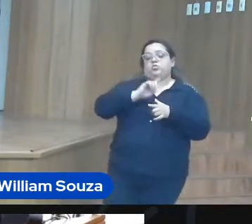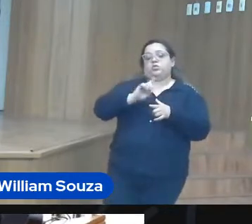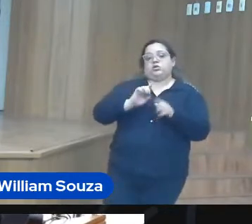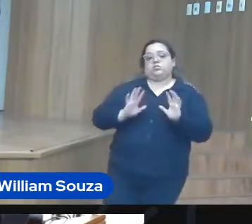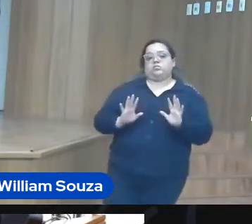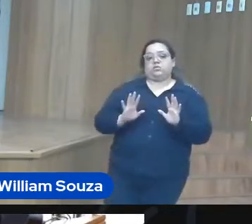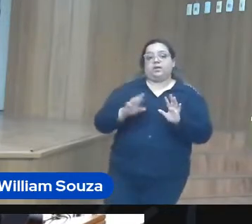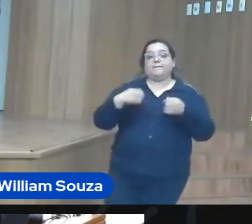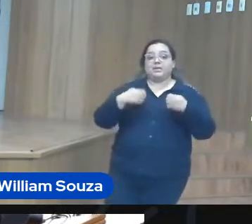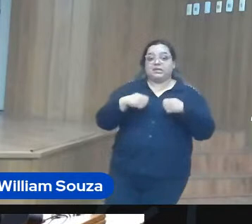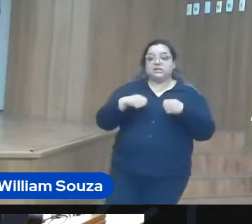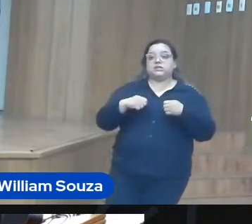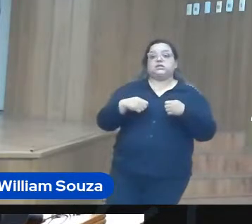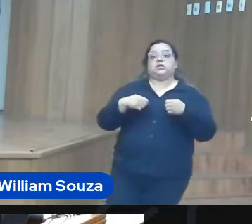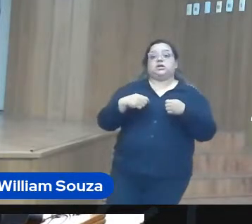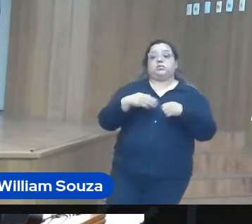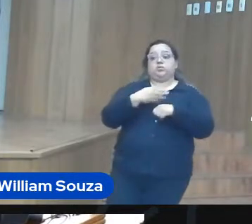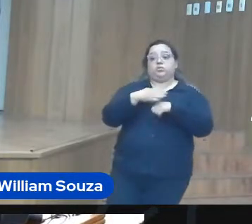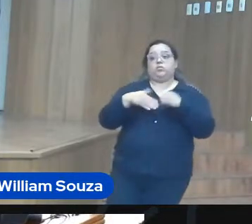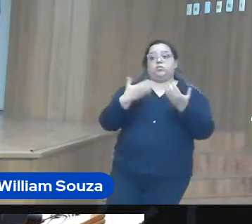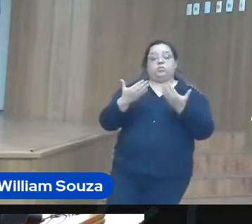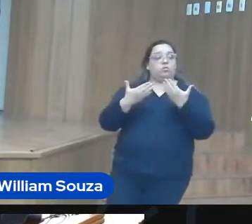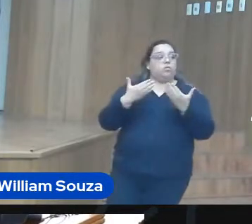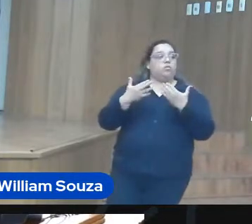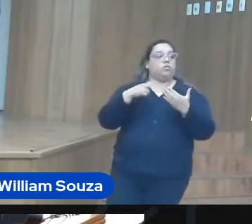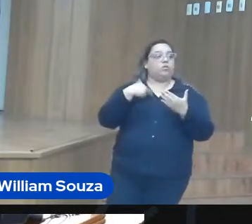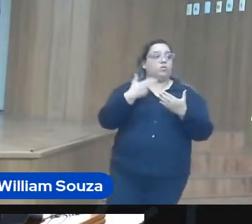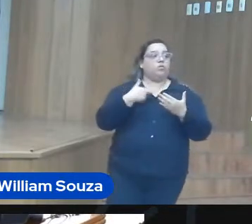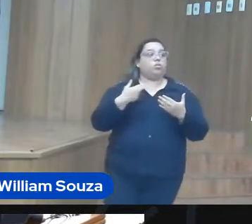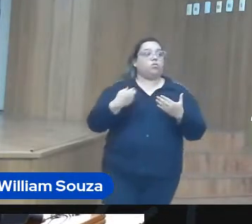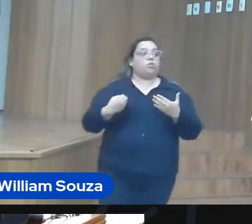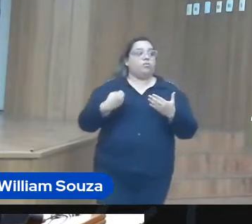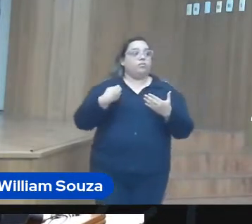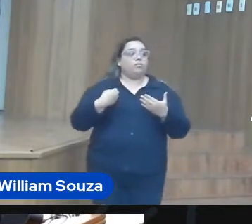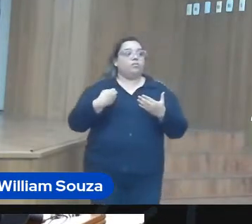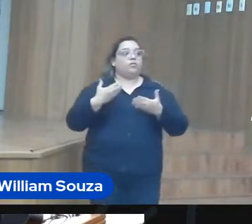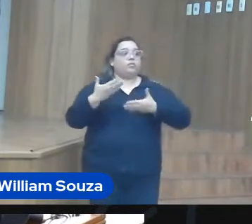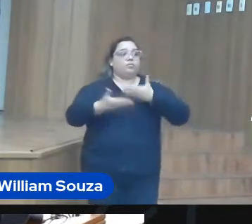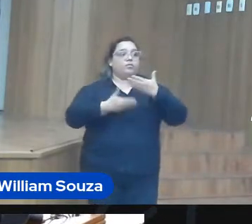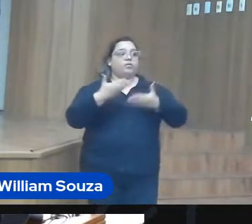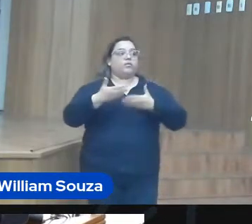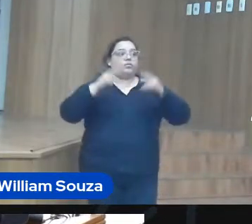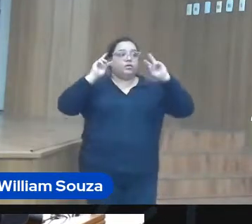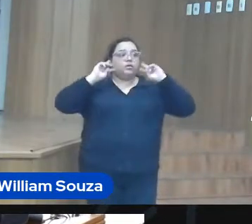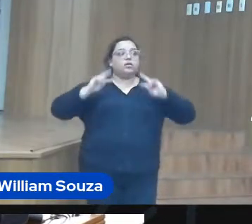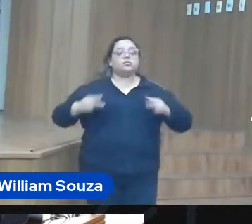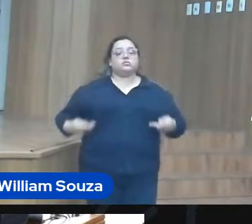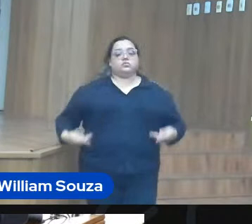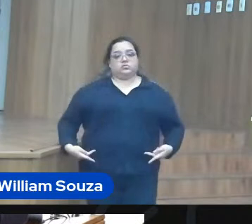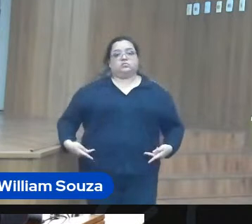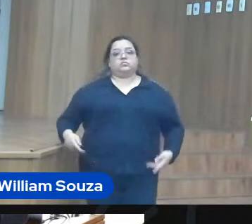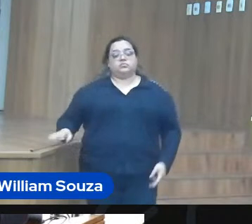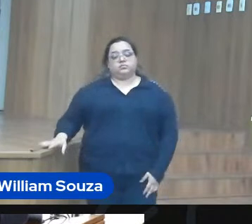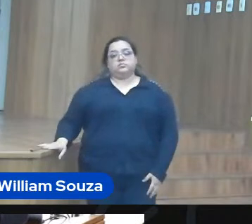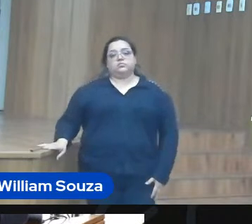que discutir. Assim, a gente vive relações humanas. Então,